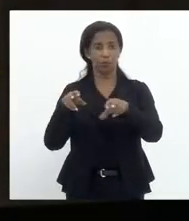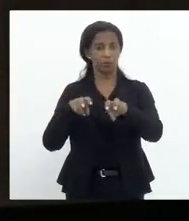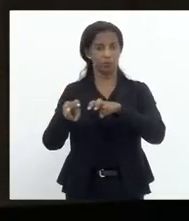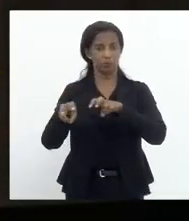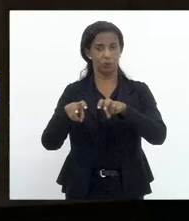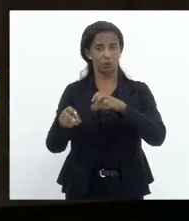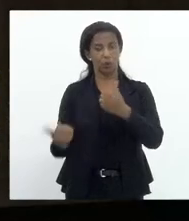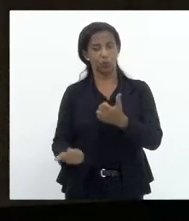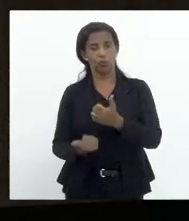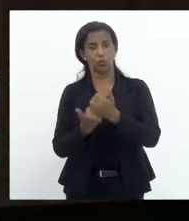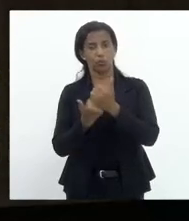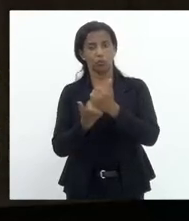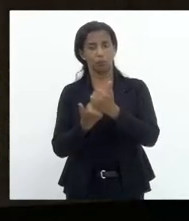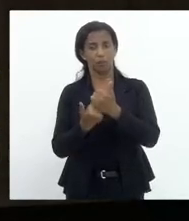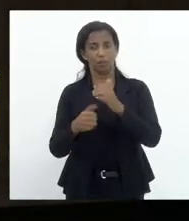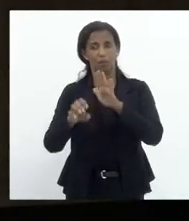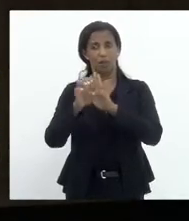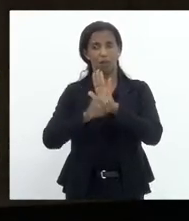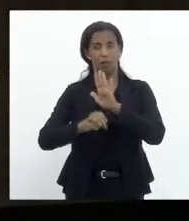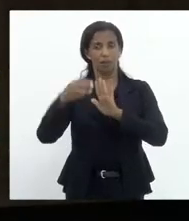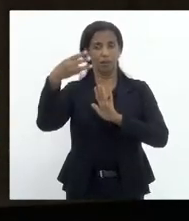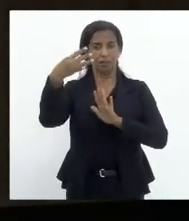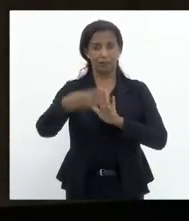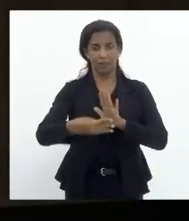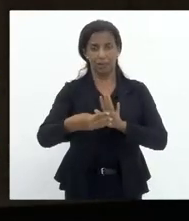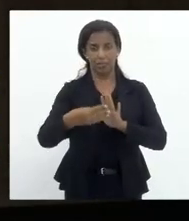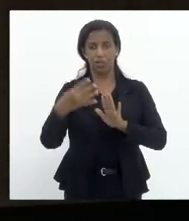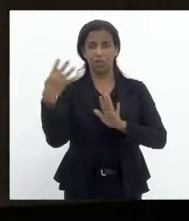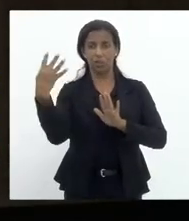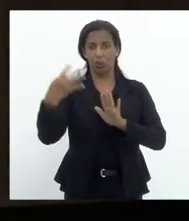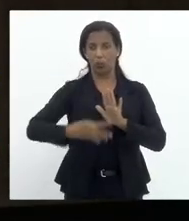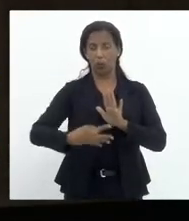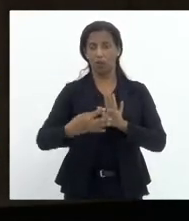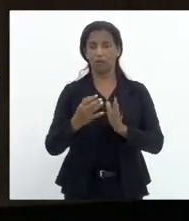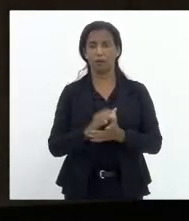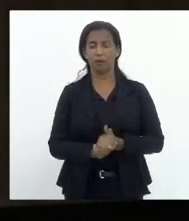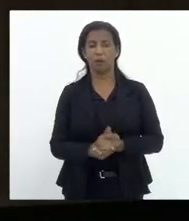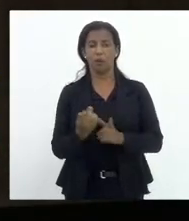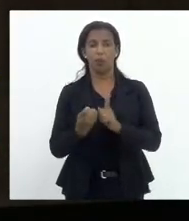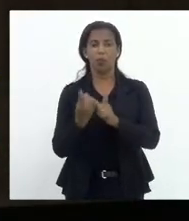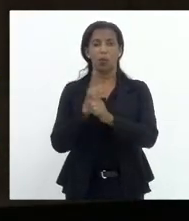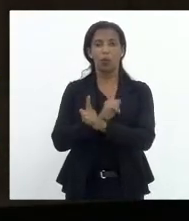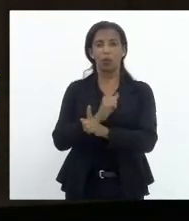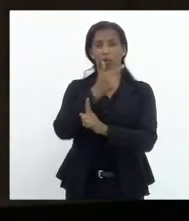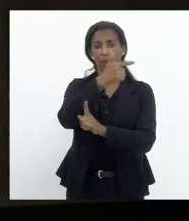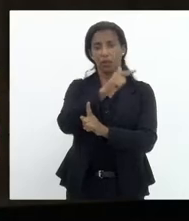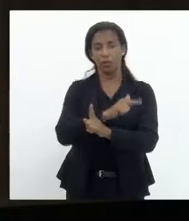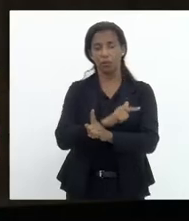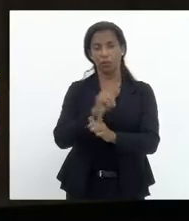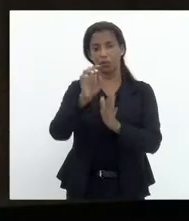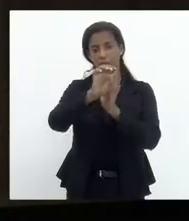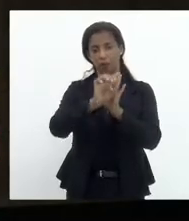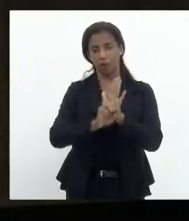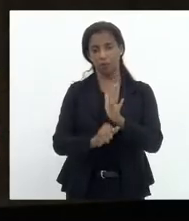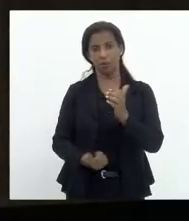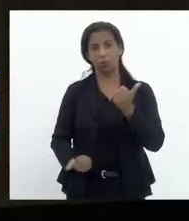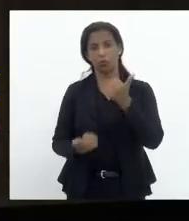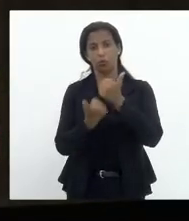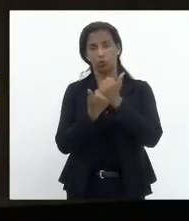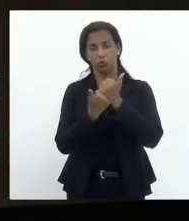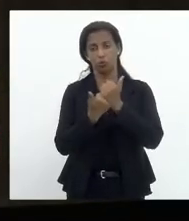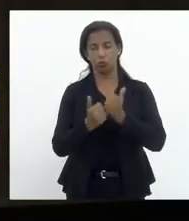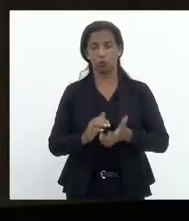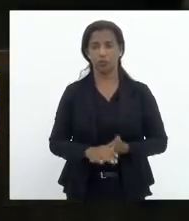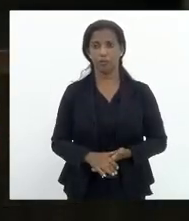transporte favorável com subemenda à emenda 3 e favor a consumir mesmo a emenda quatro contrários de mais e menos concluindo o substitutivo